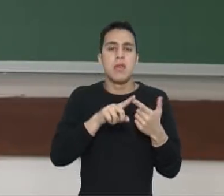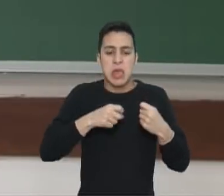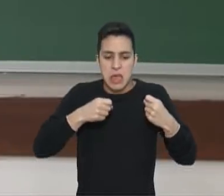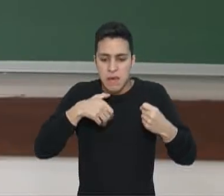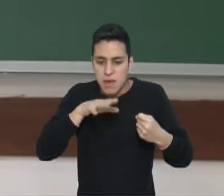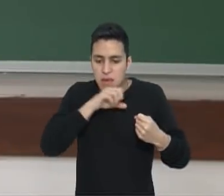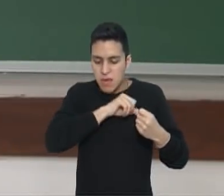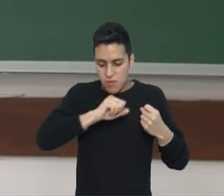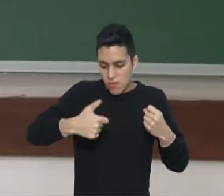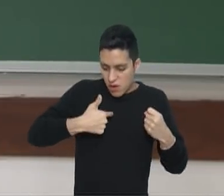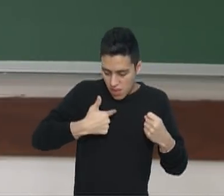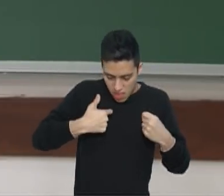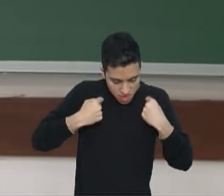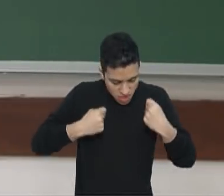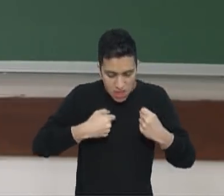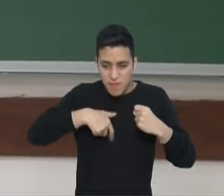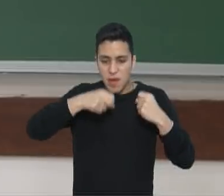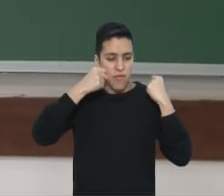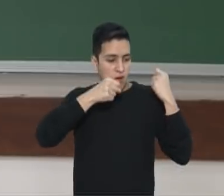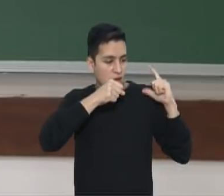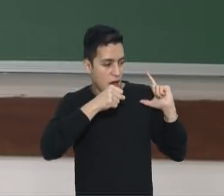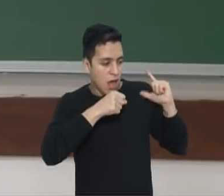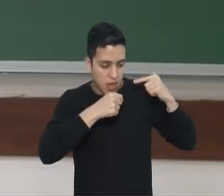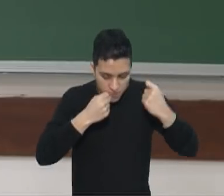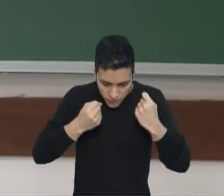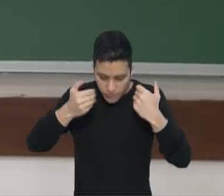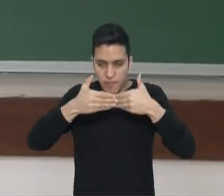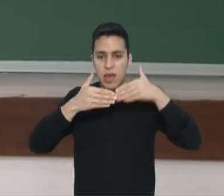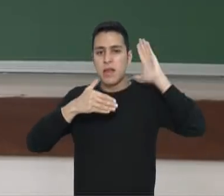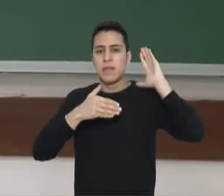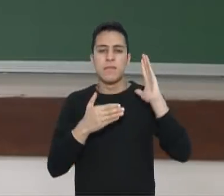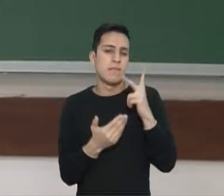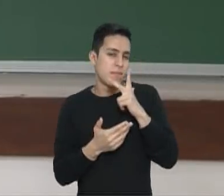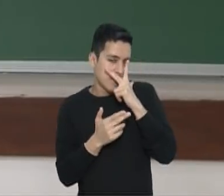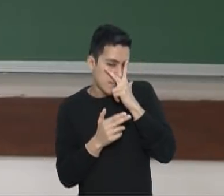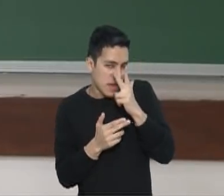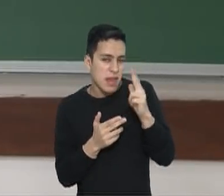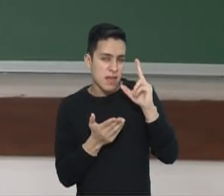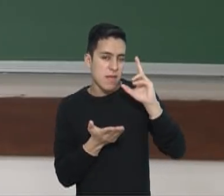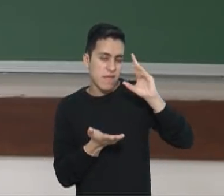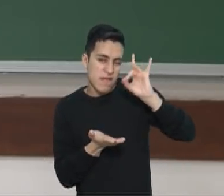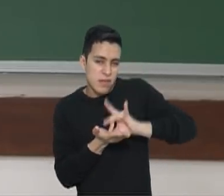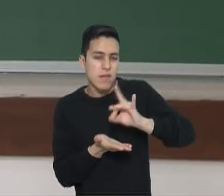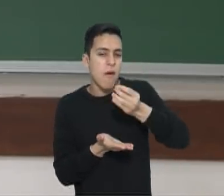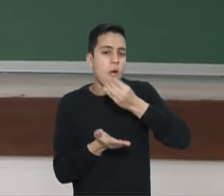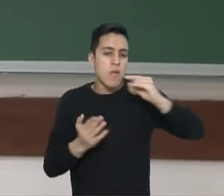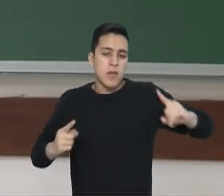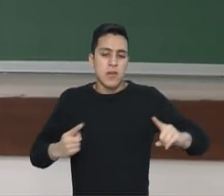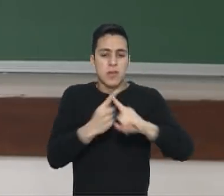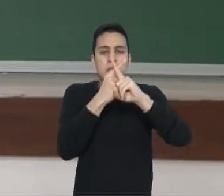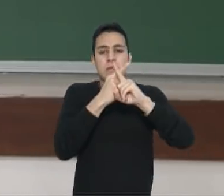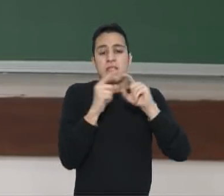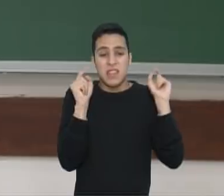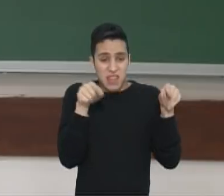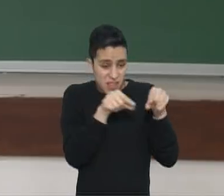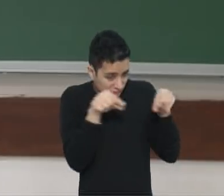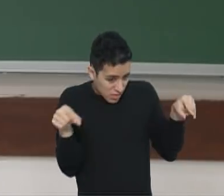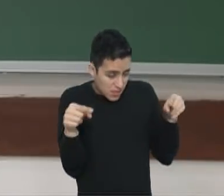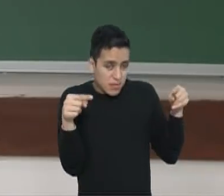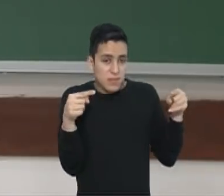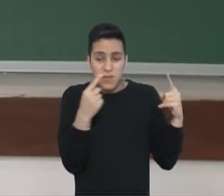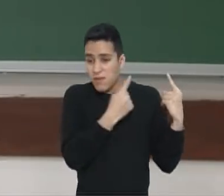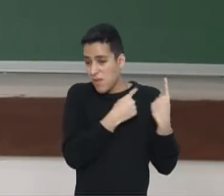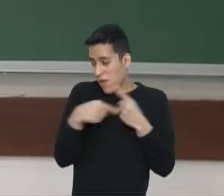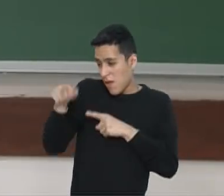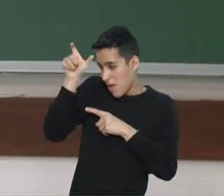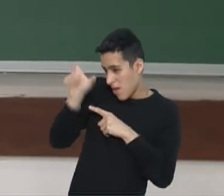mais rápido do que corria, ser mais forte do que eu era, Mas é óbvio que em competições a aplicação disso contra